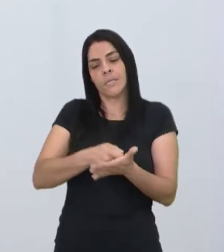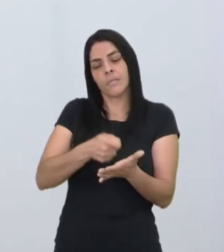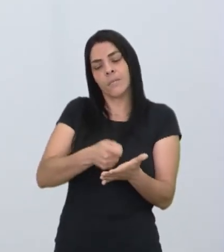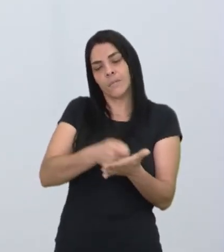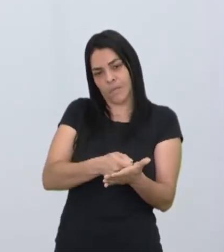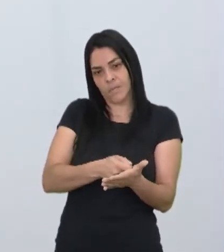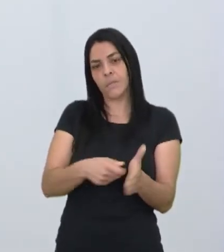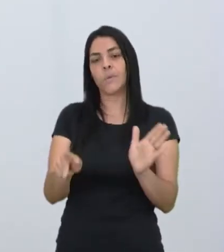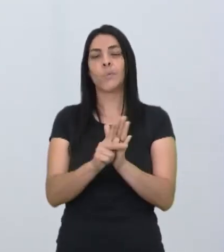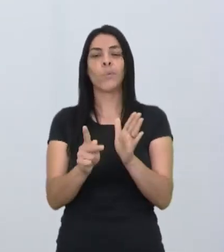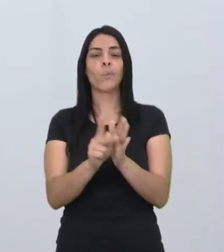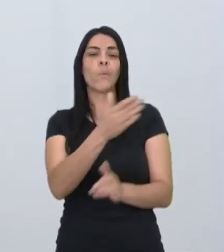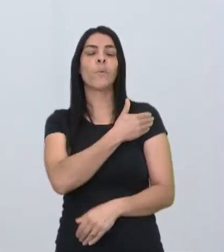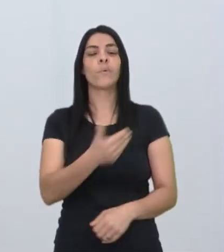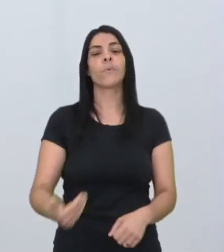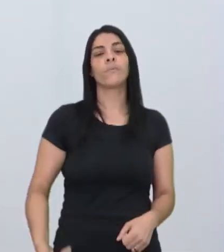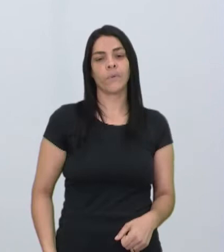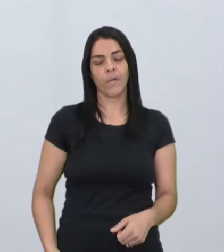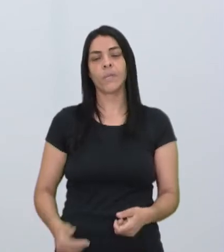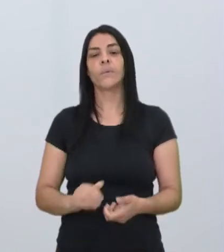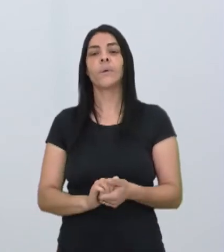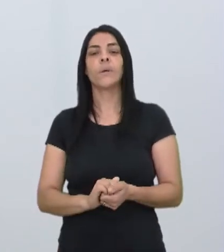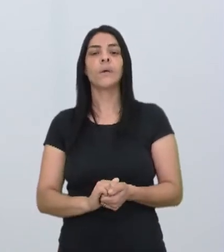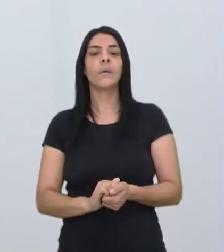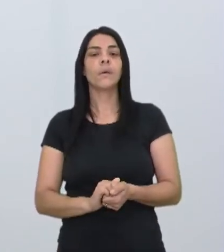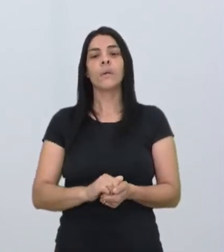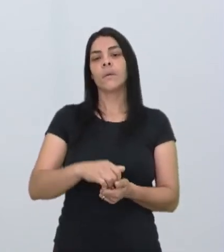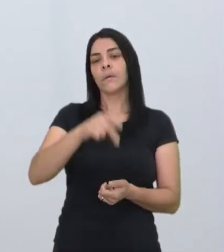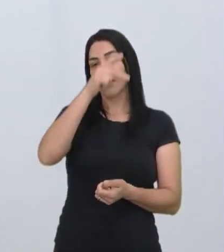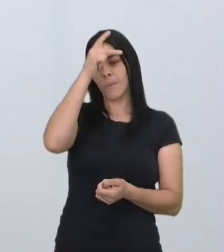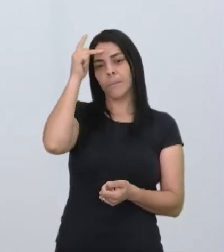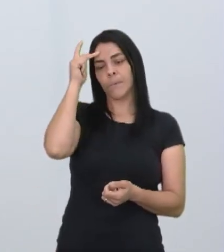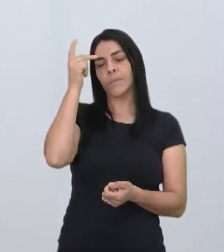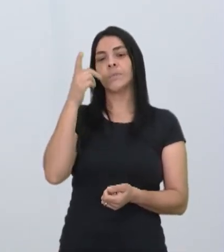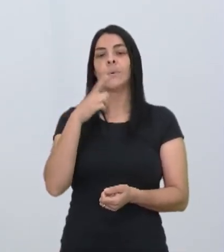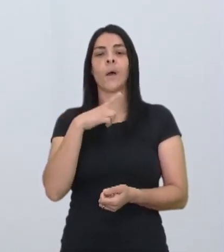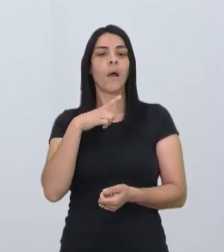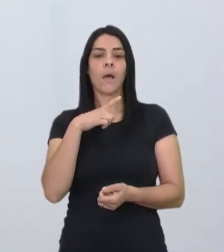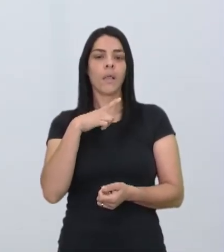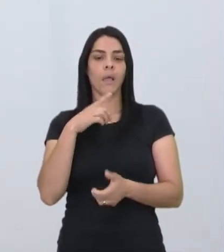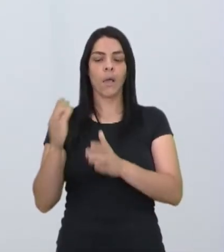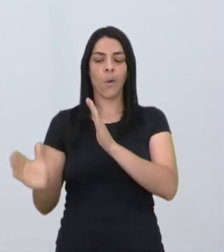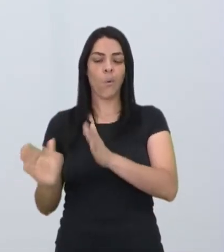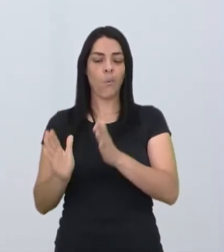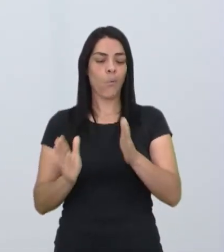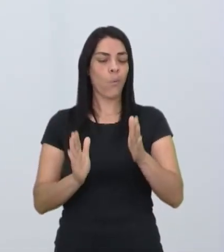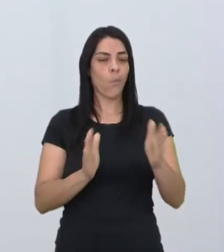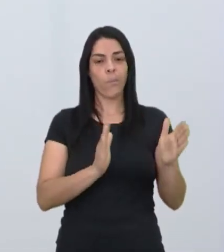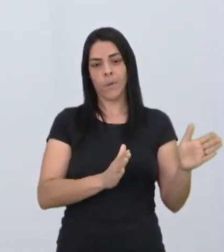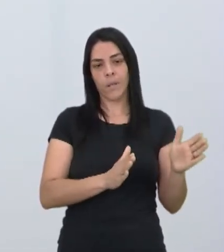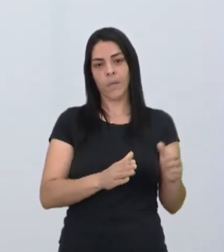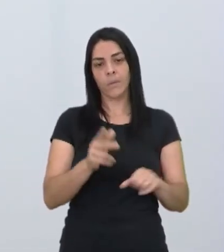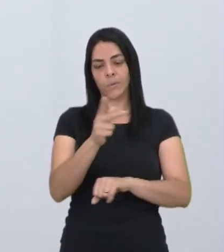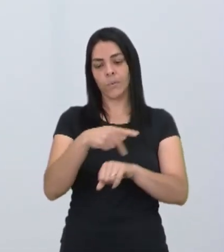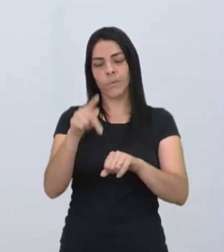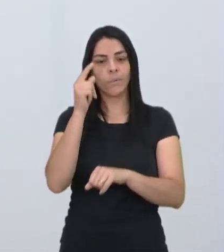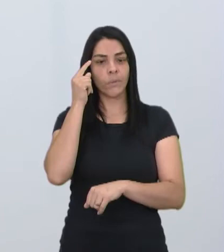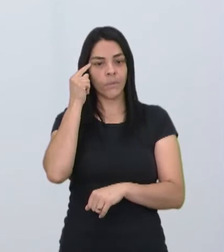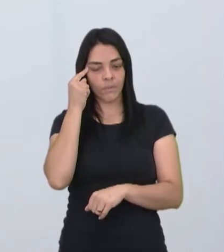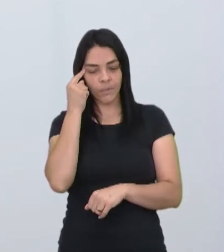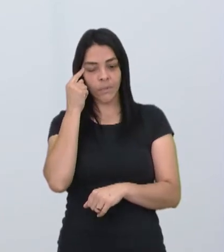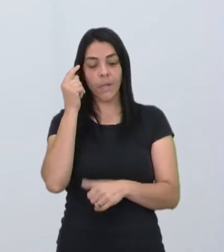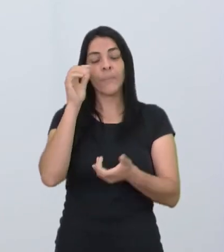governo, para que efetivamente a pessoa tenha, durante um período aí, na China os casais podiam